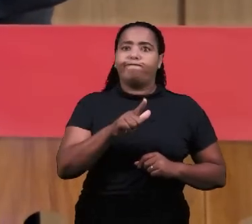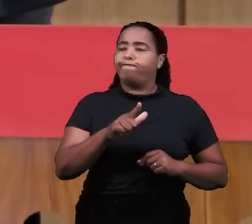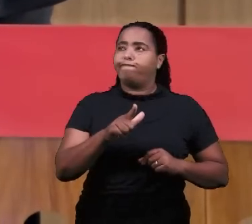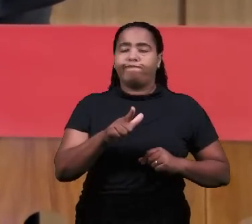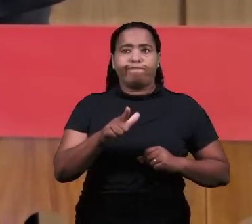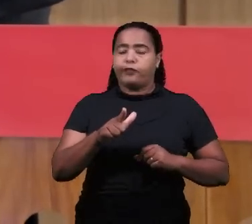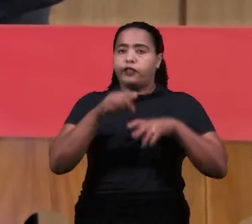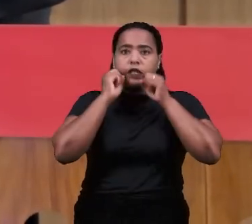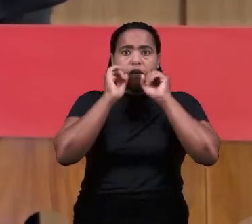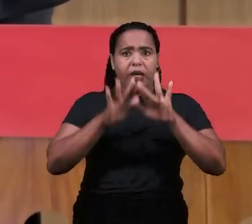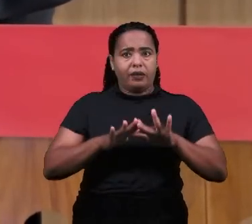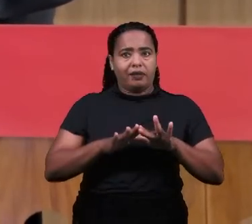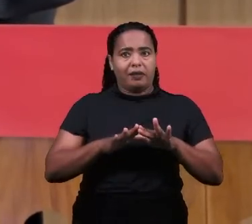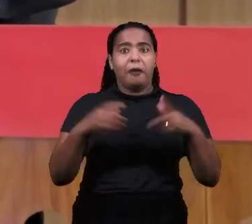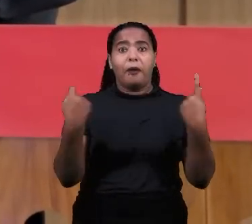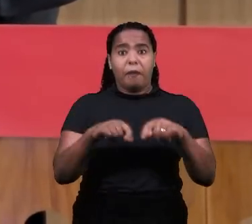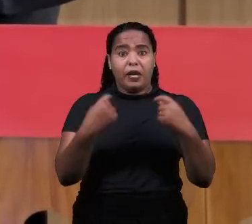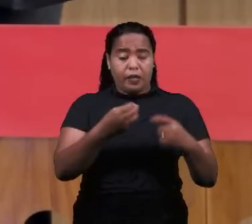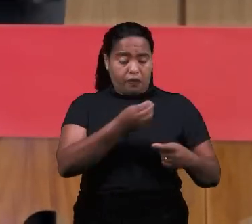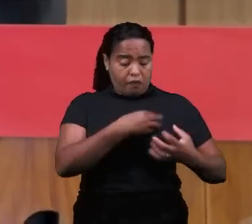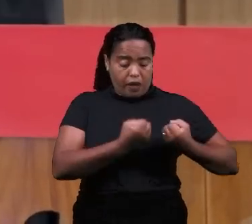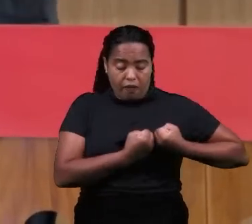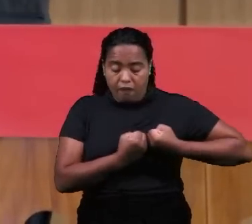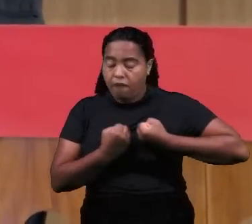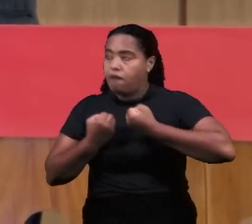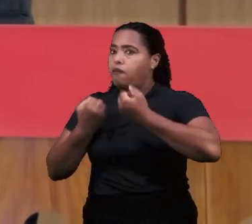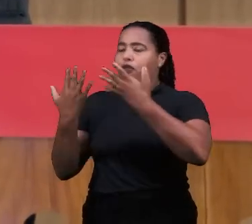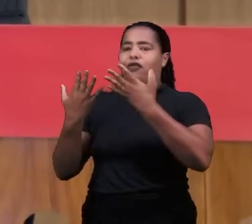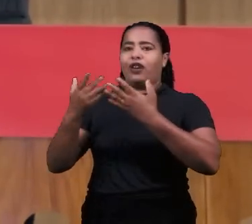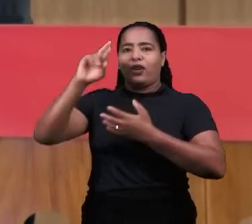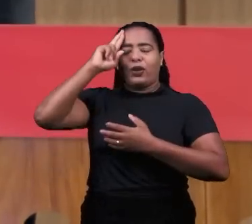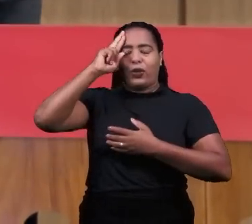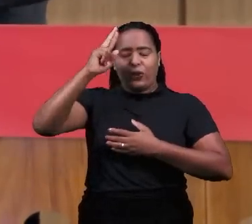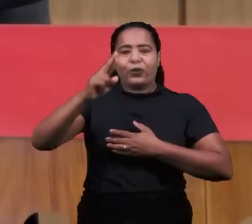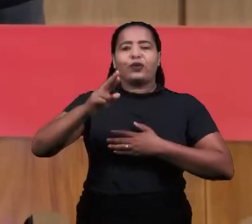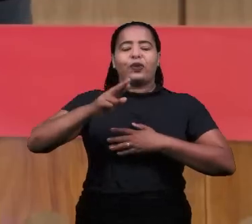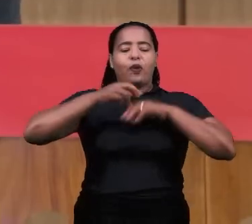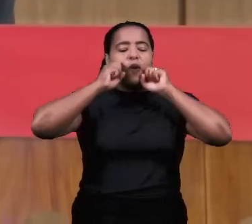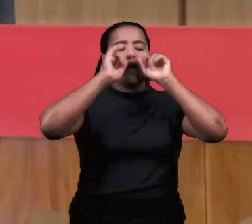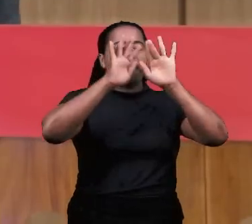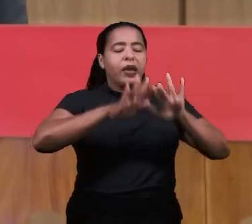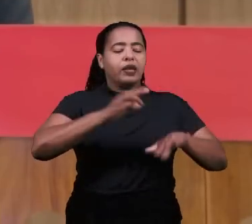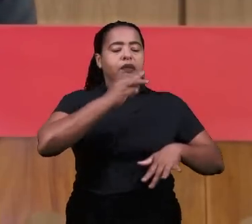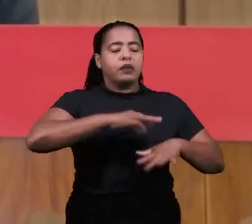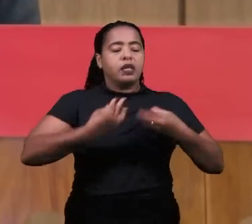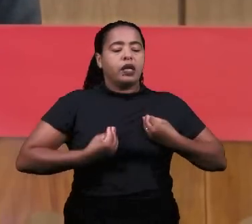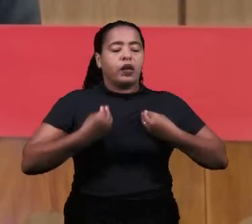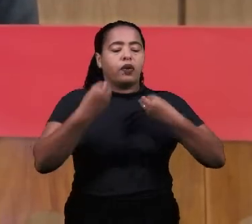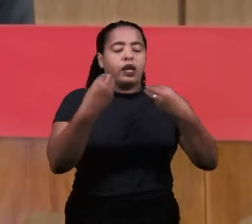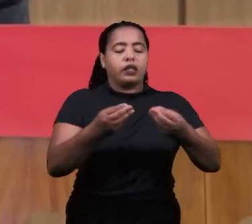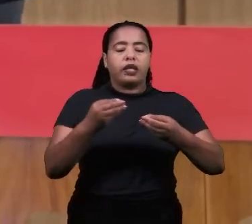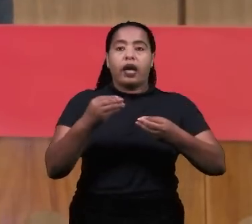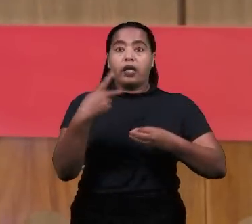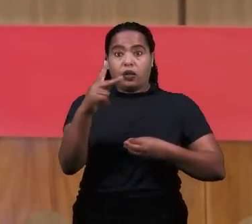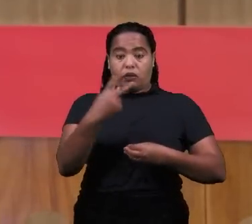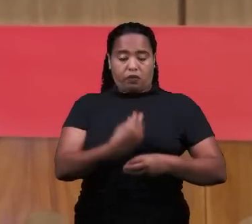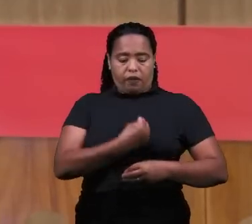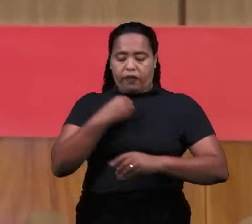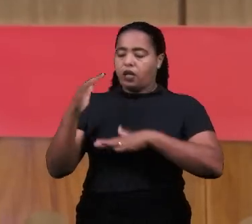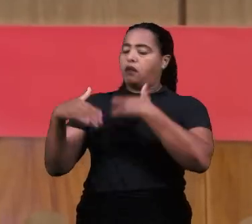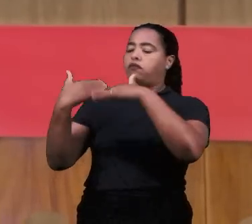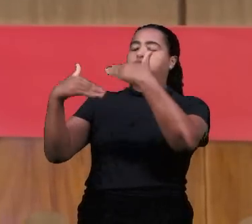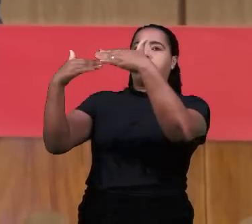a misericórdia é revelada, o Senhor prospera. A confissão não pode ser de